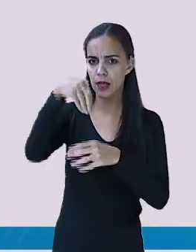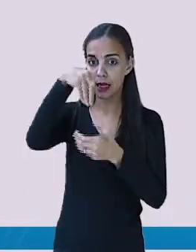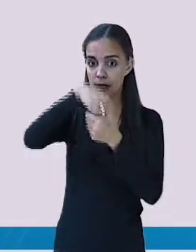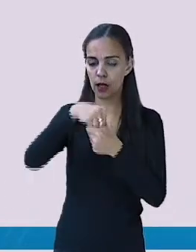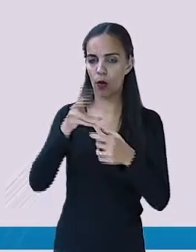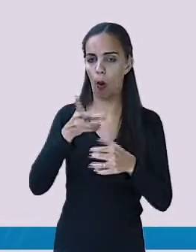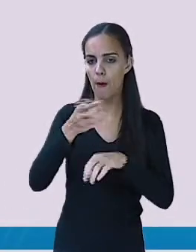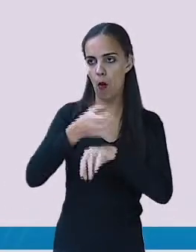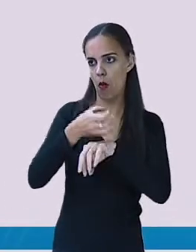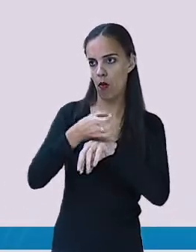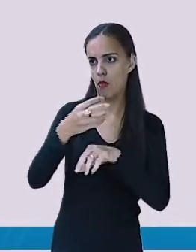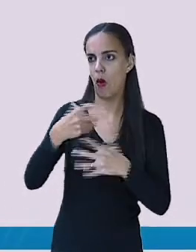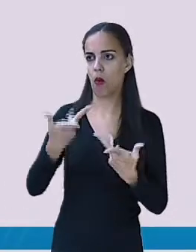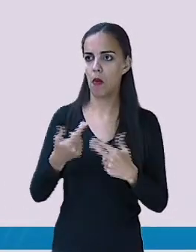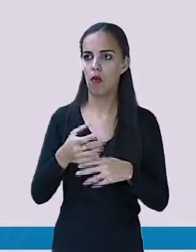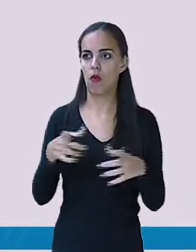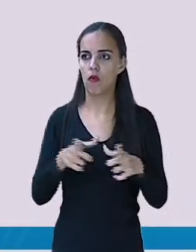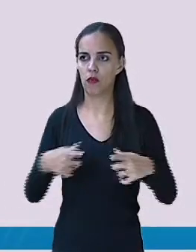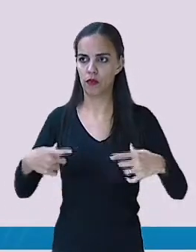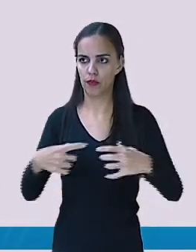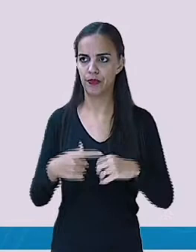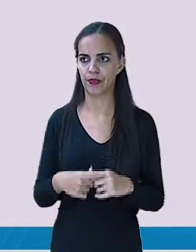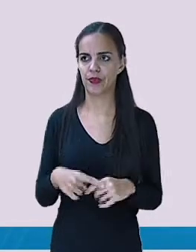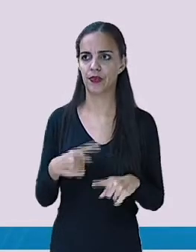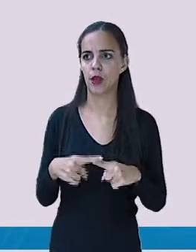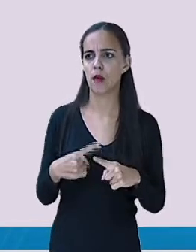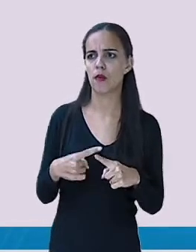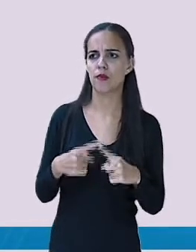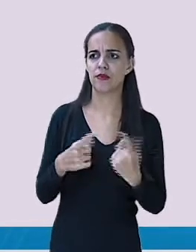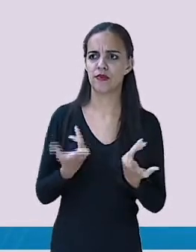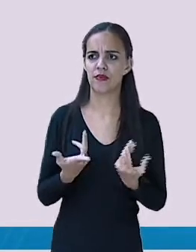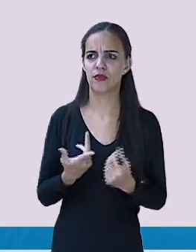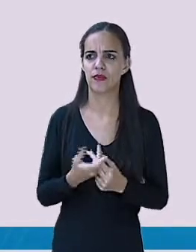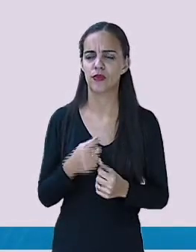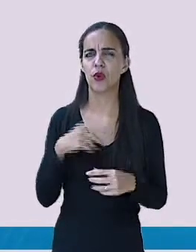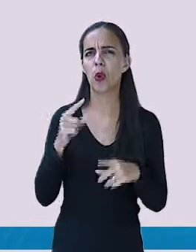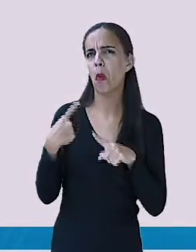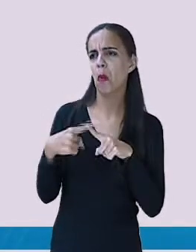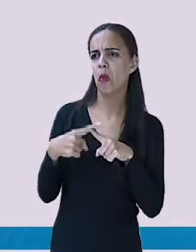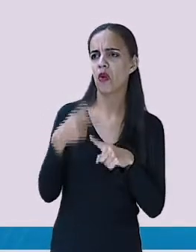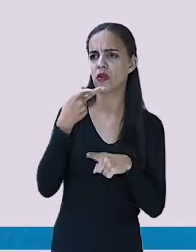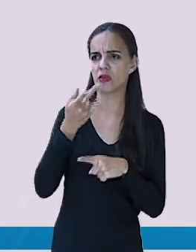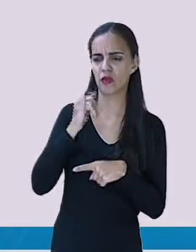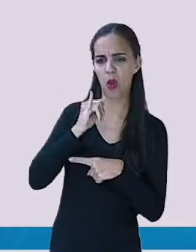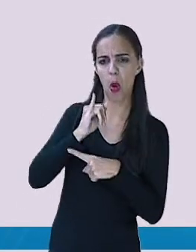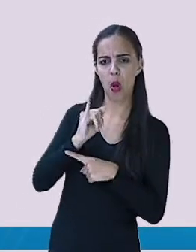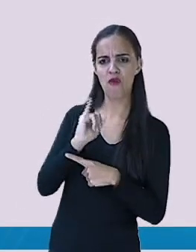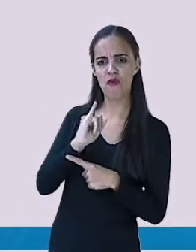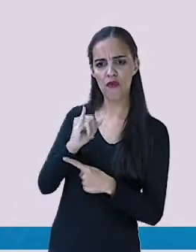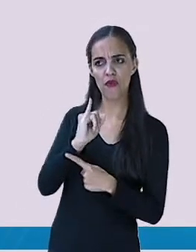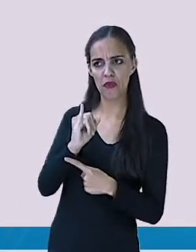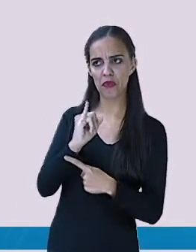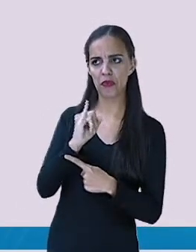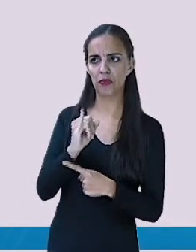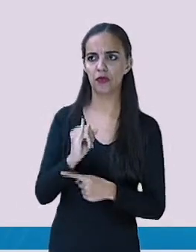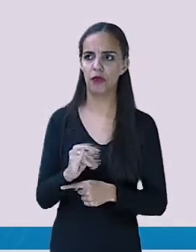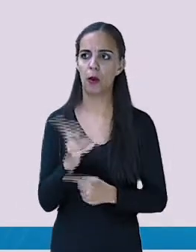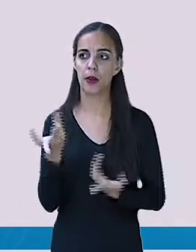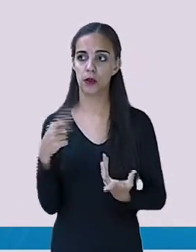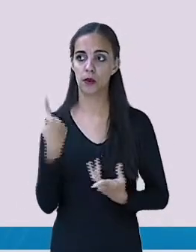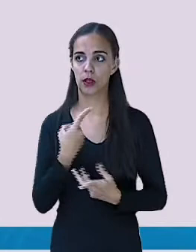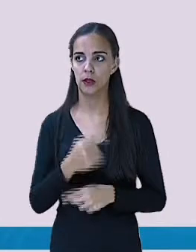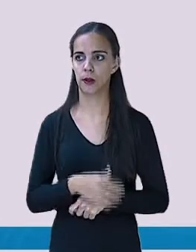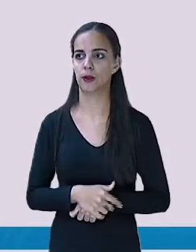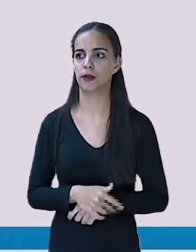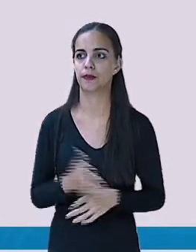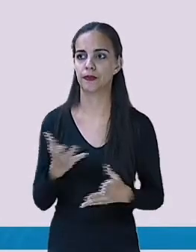porque eu chamei estas duas informações que nós já temos para